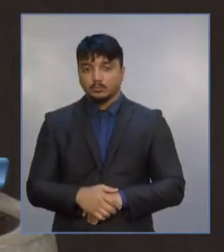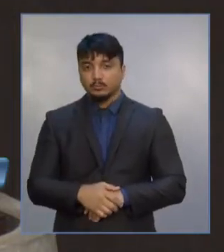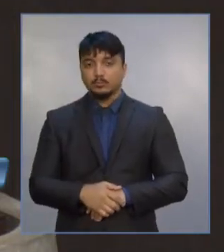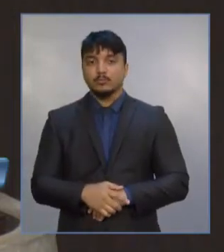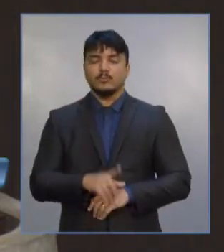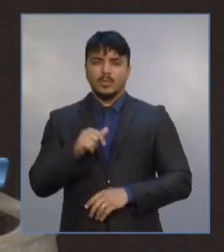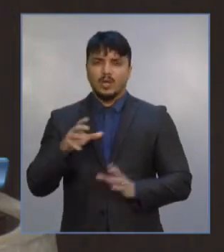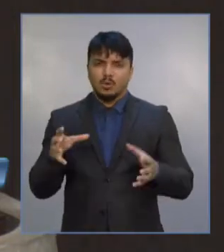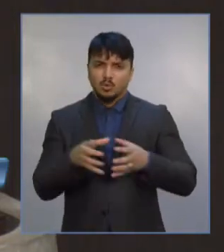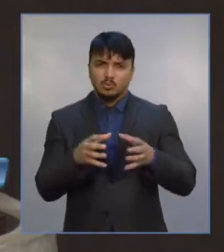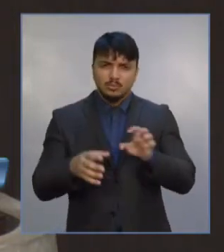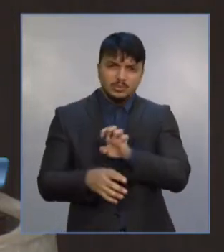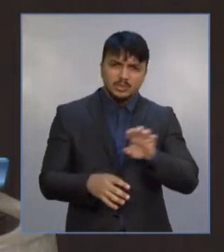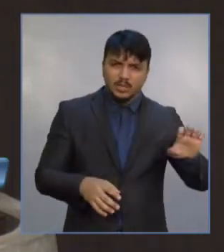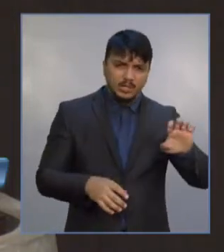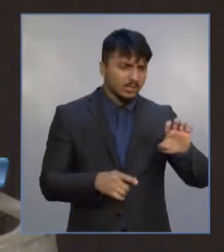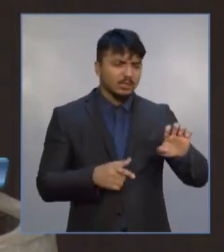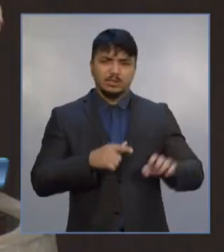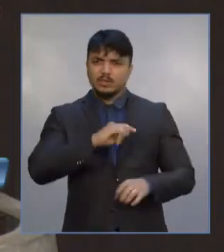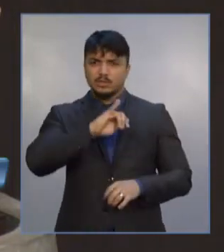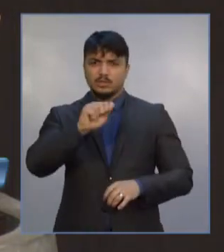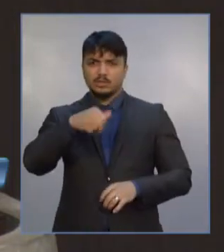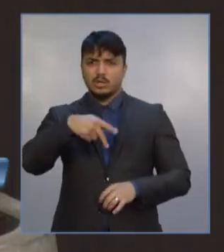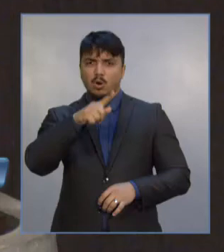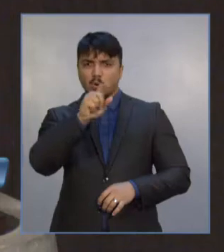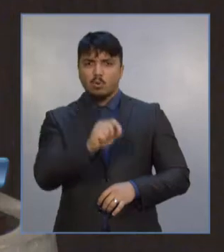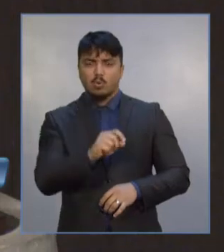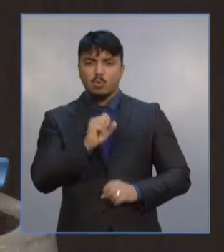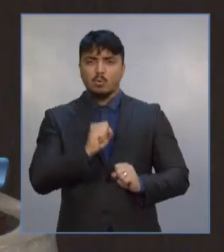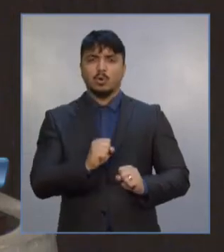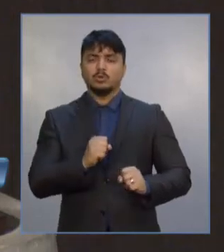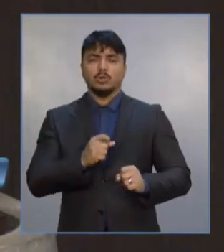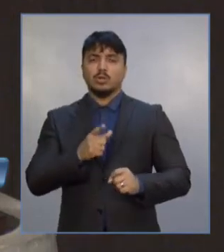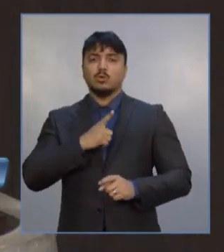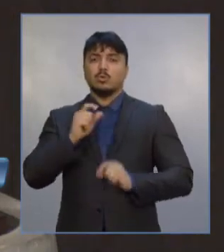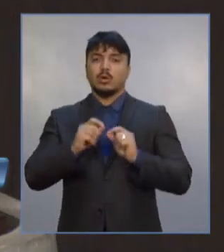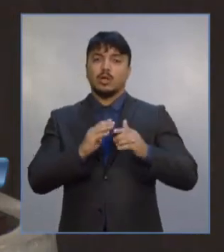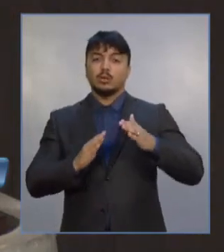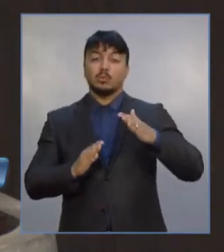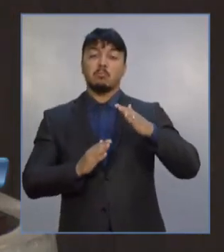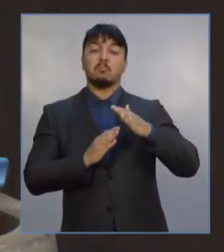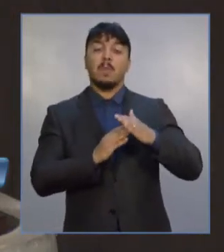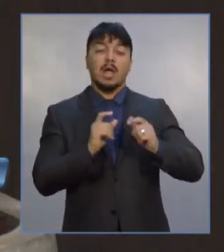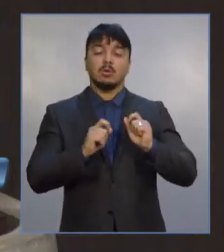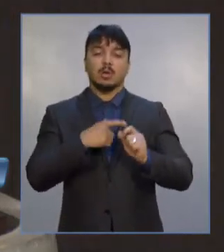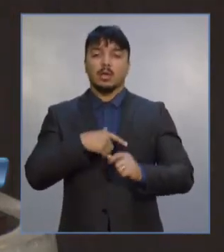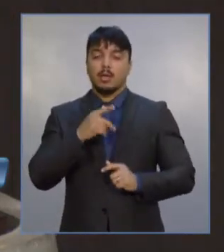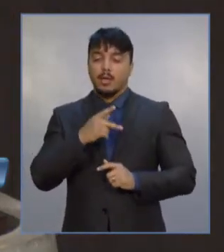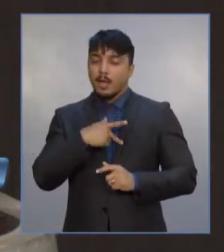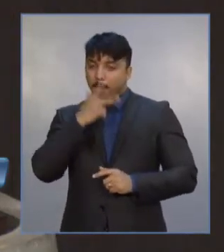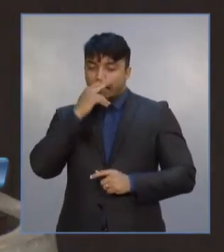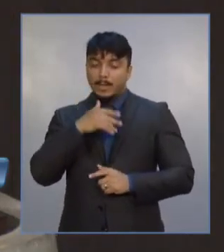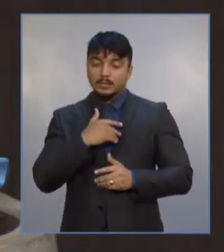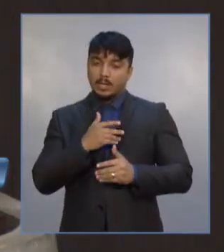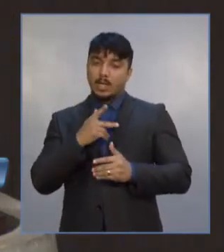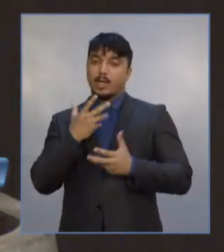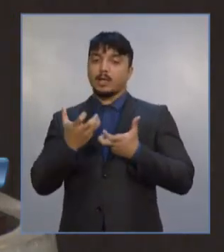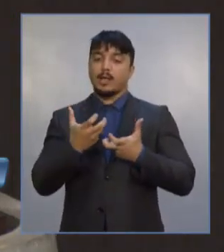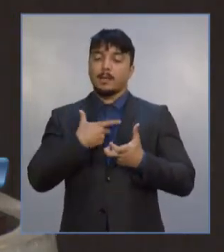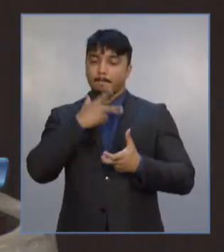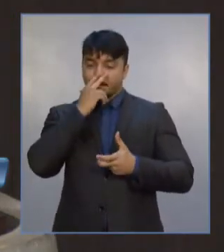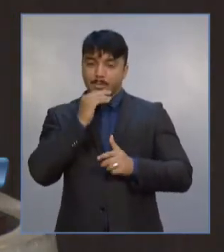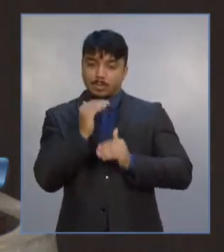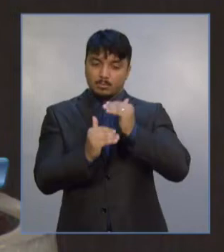de esquerda, porque o Jango podia ser no máximo progressista,